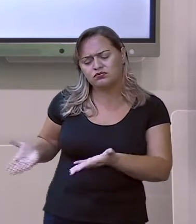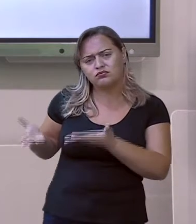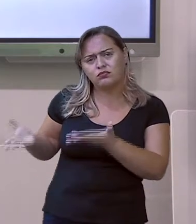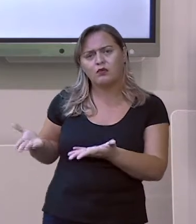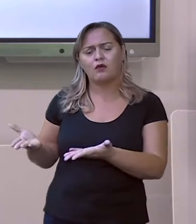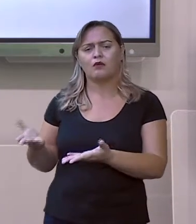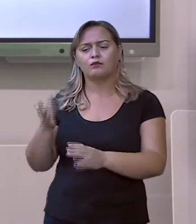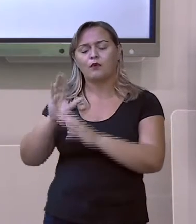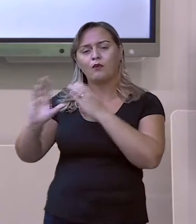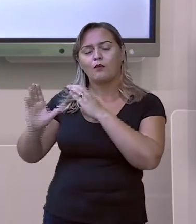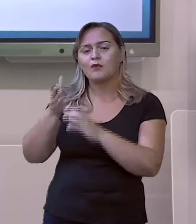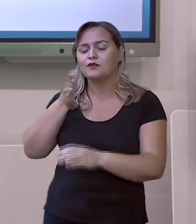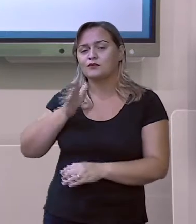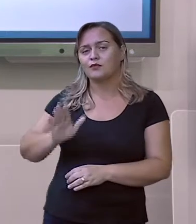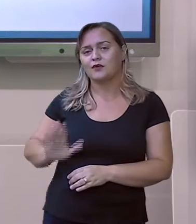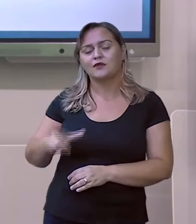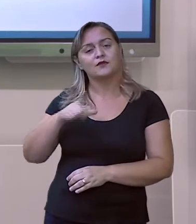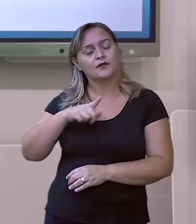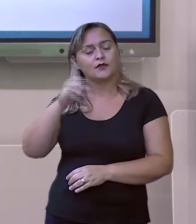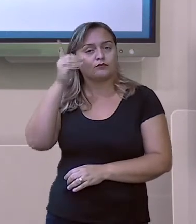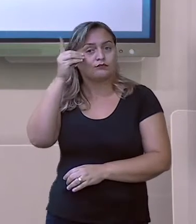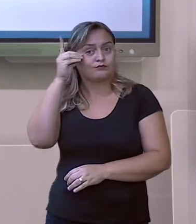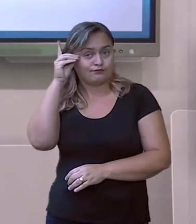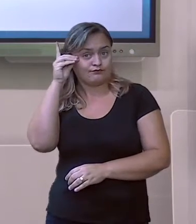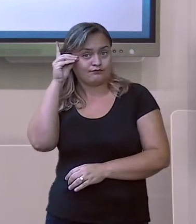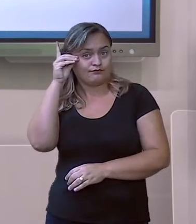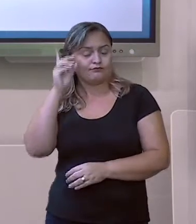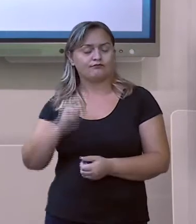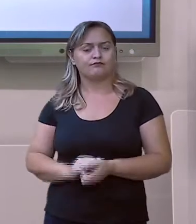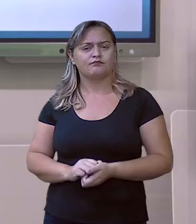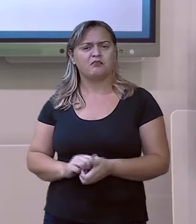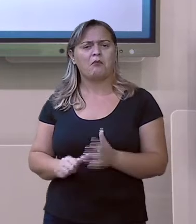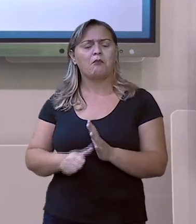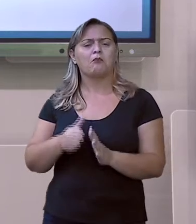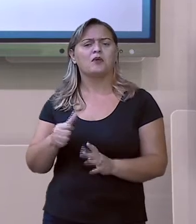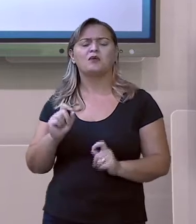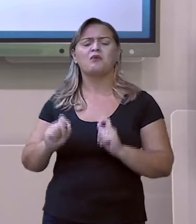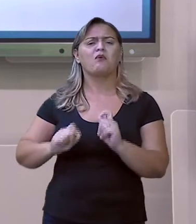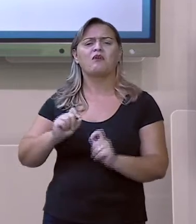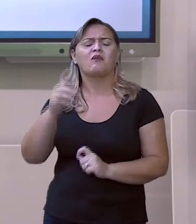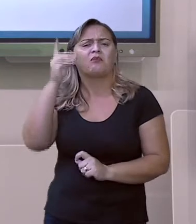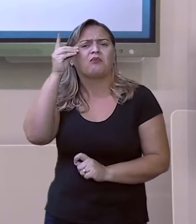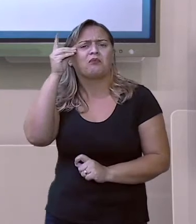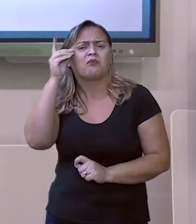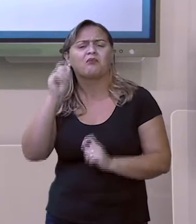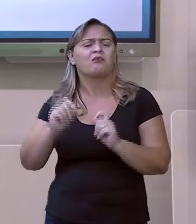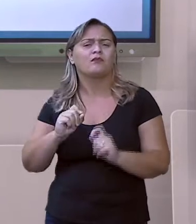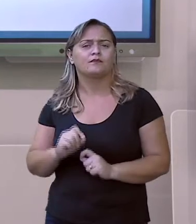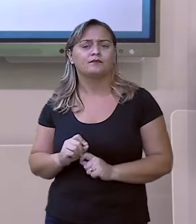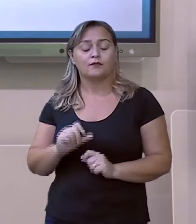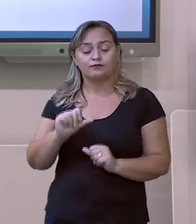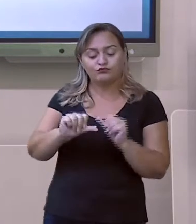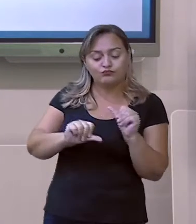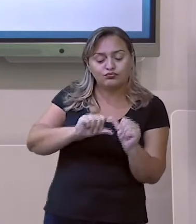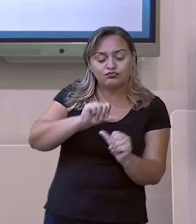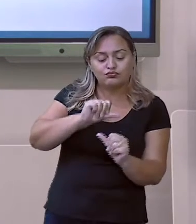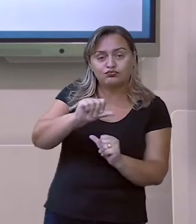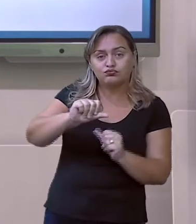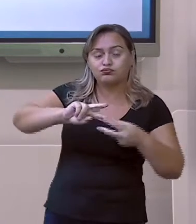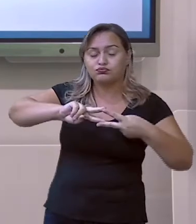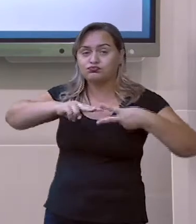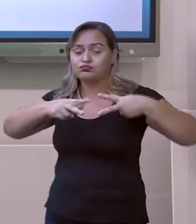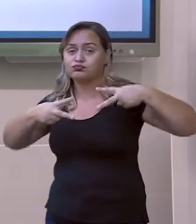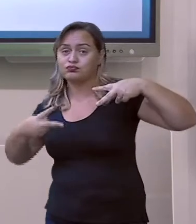Down. Então, o que é a síndrome de Down? É uma alteração genética causada por erro na